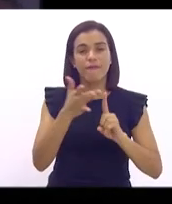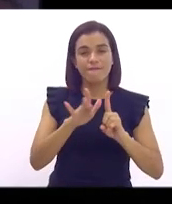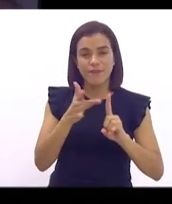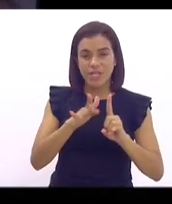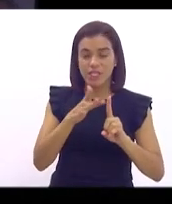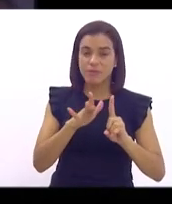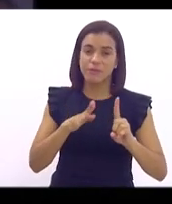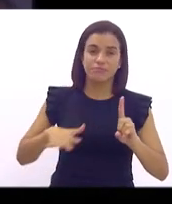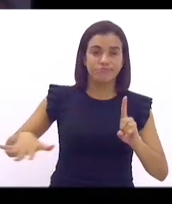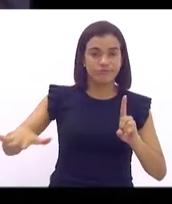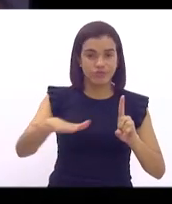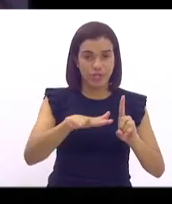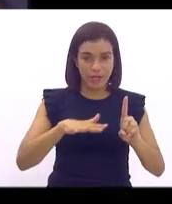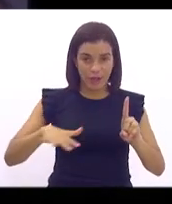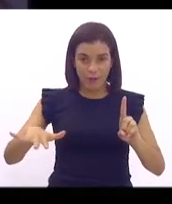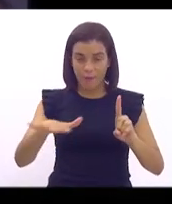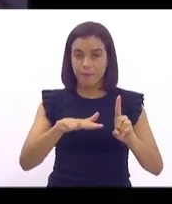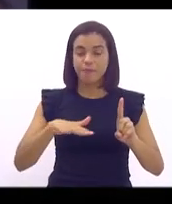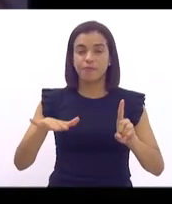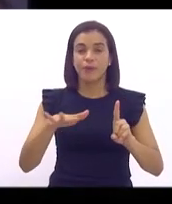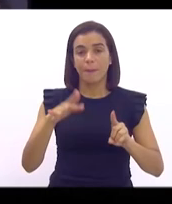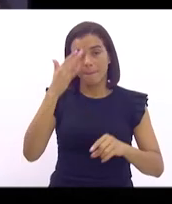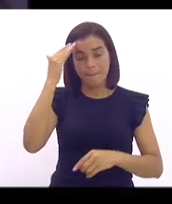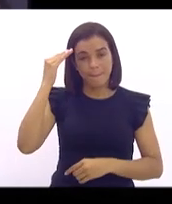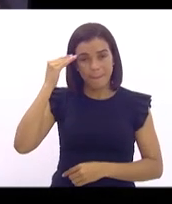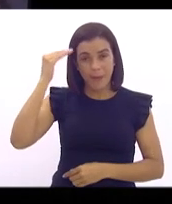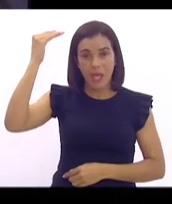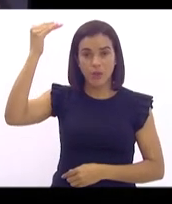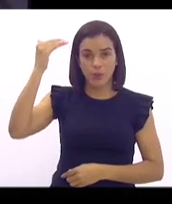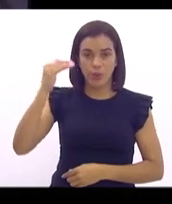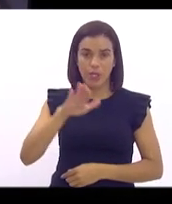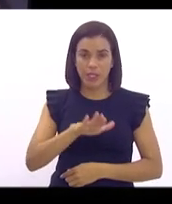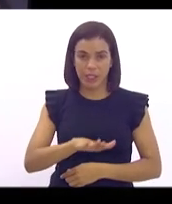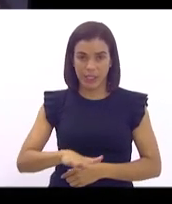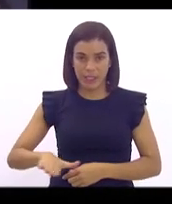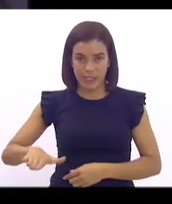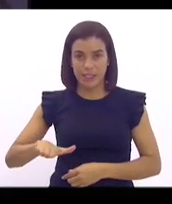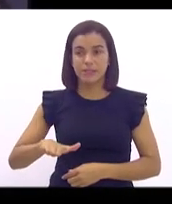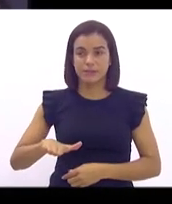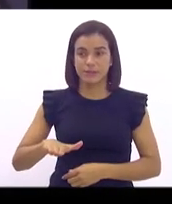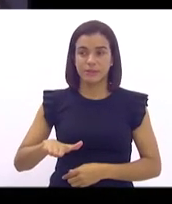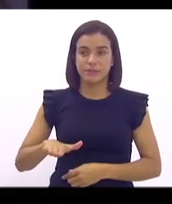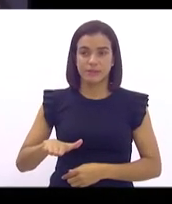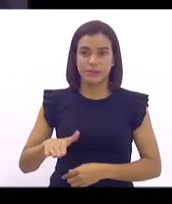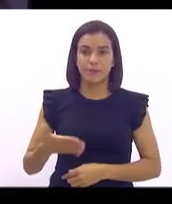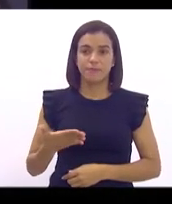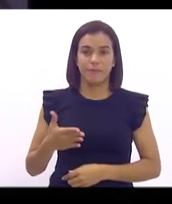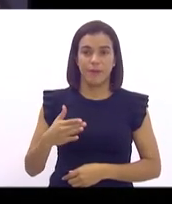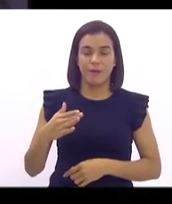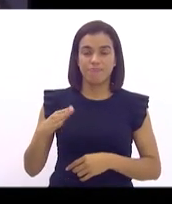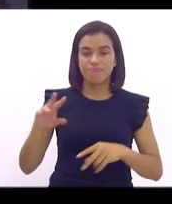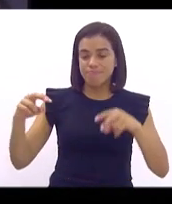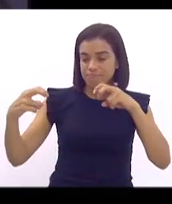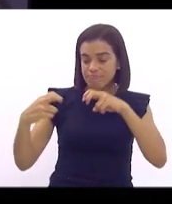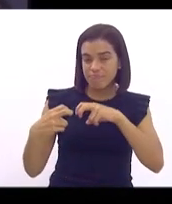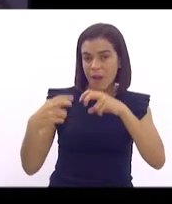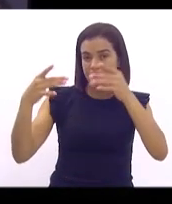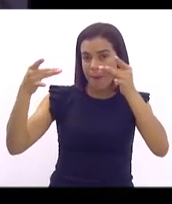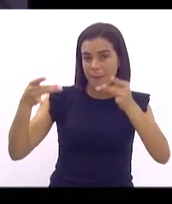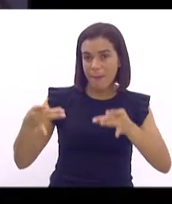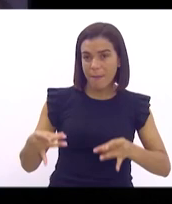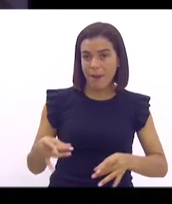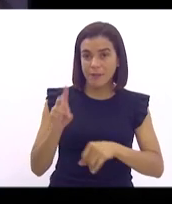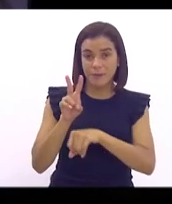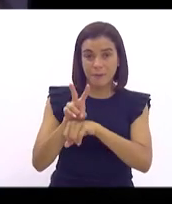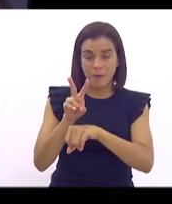um modo geral. Atendemos pessoas adultas, né? Não atendemos crianças, em respeito à escuta especializada e a toda uma normativa de